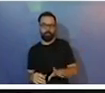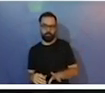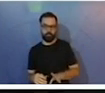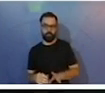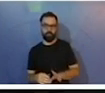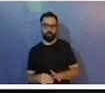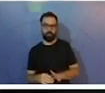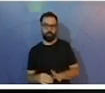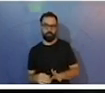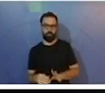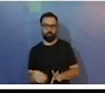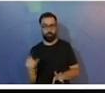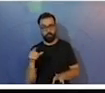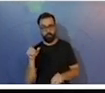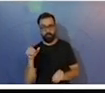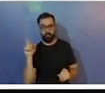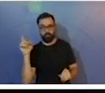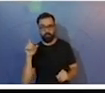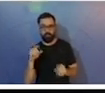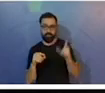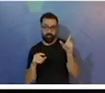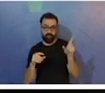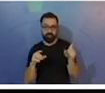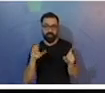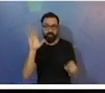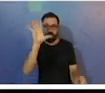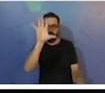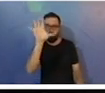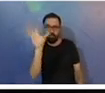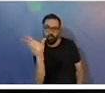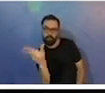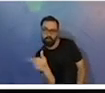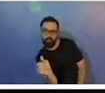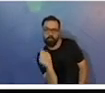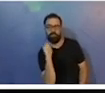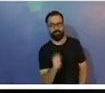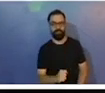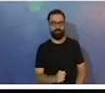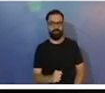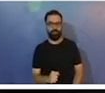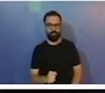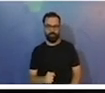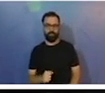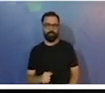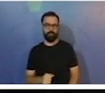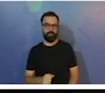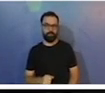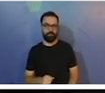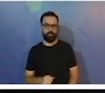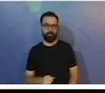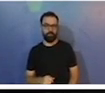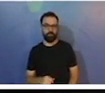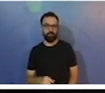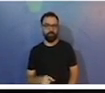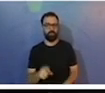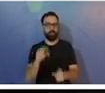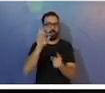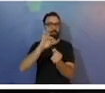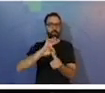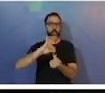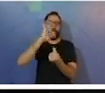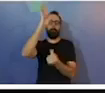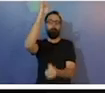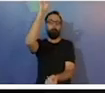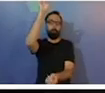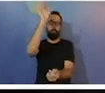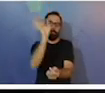dos continentes? A África é tudo esse daqui, certo? O meridiano está